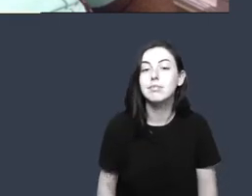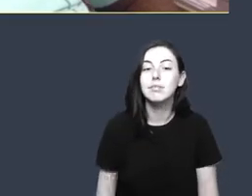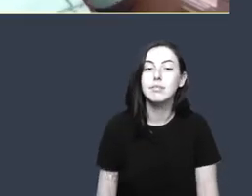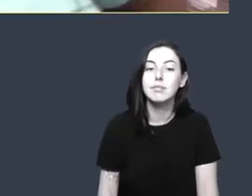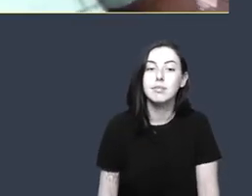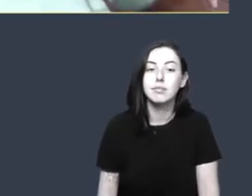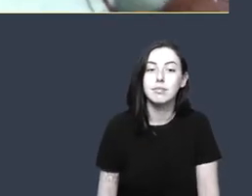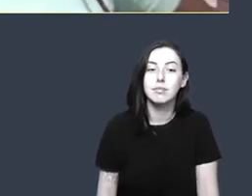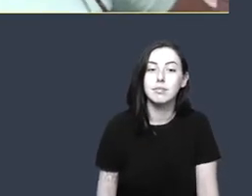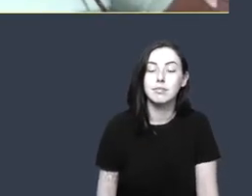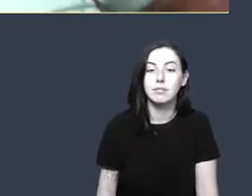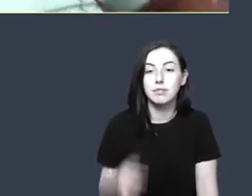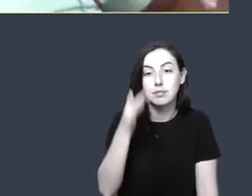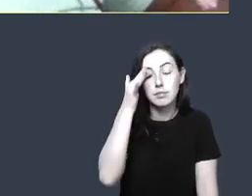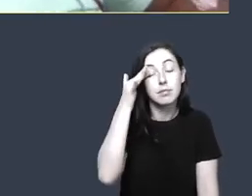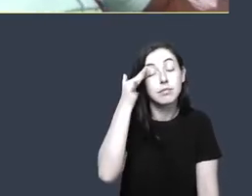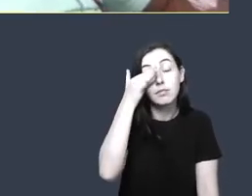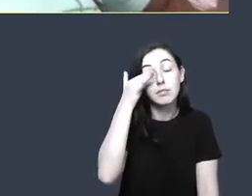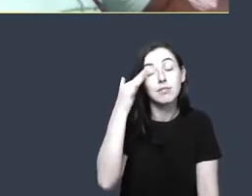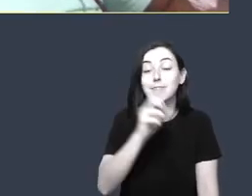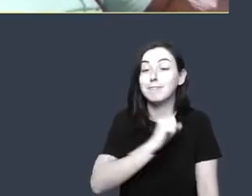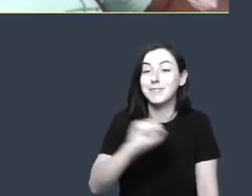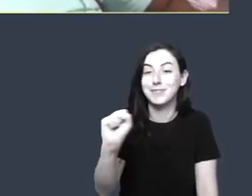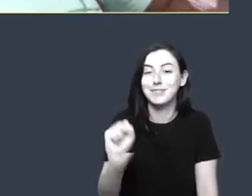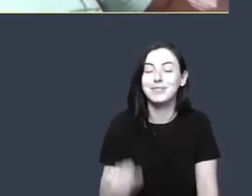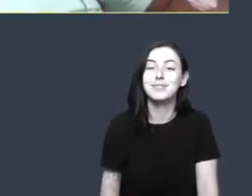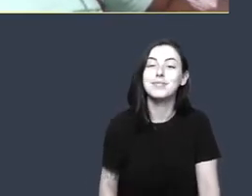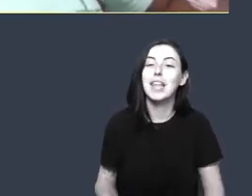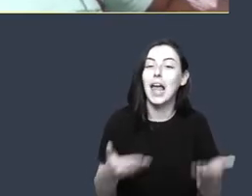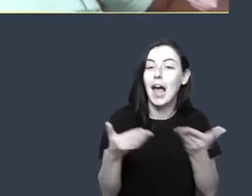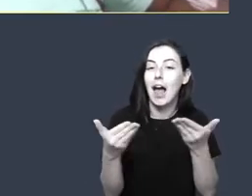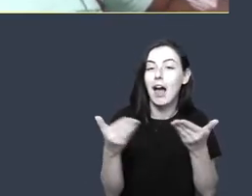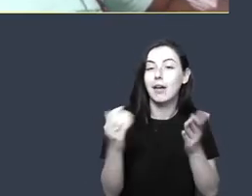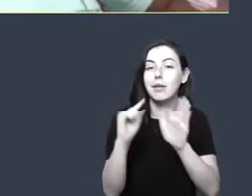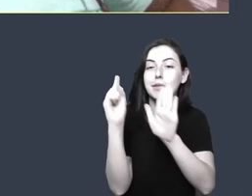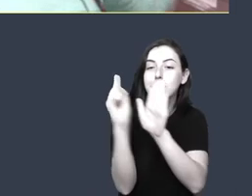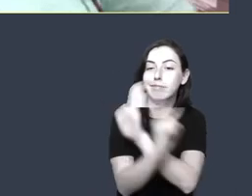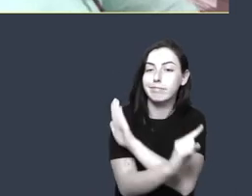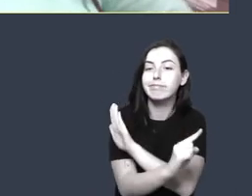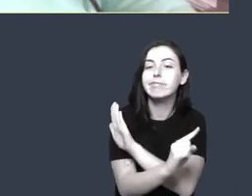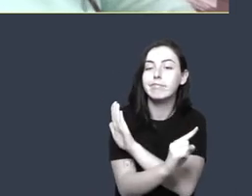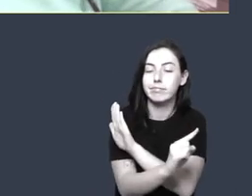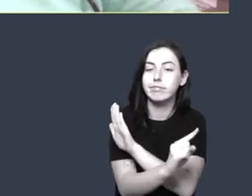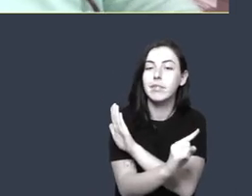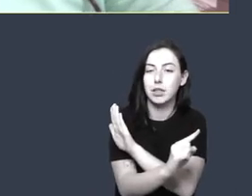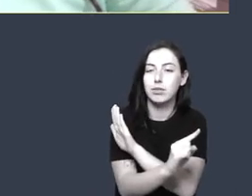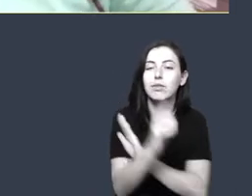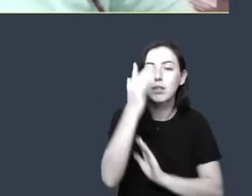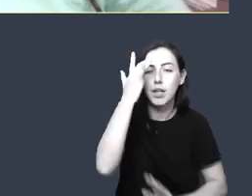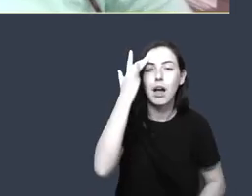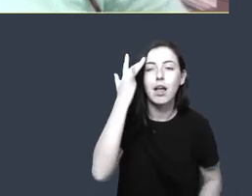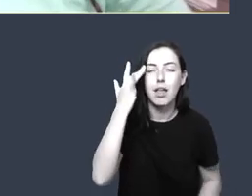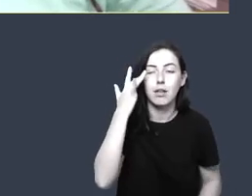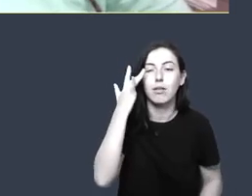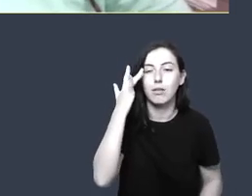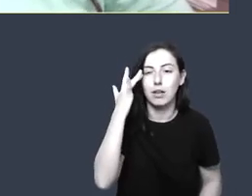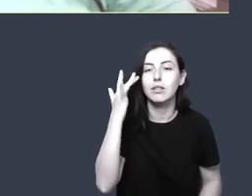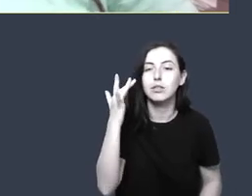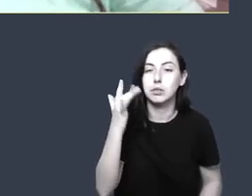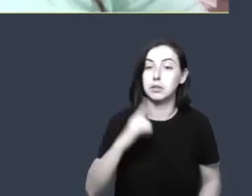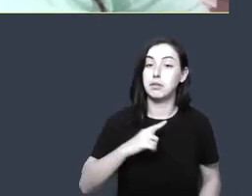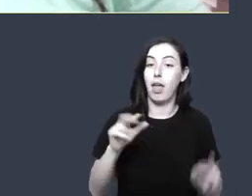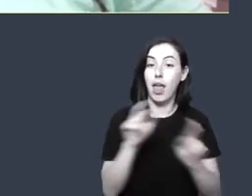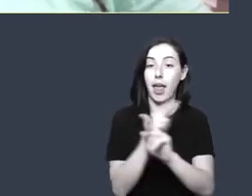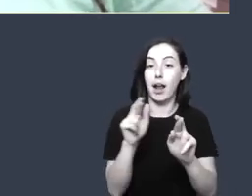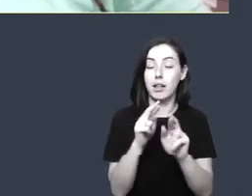Ah, eu falei, eu estava no mudo aqui. Show. Eu vou colocar uma pergunta aqui que eu acho que faz muito parte assim, do que a gente está falando,